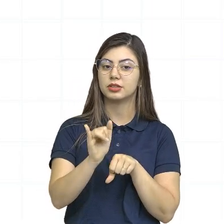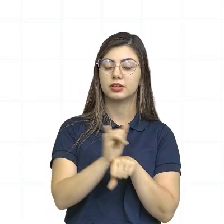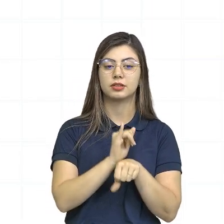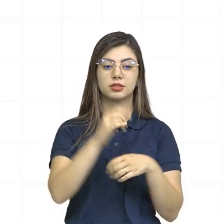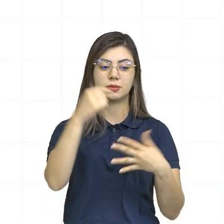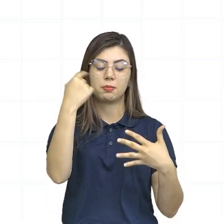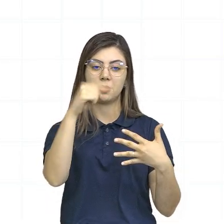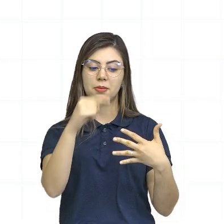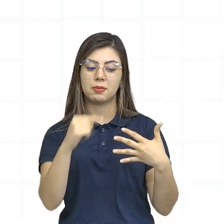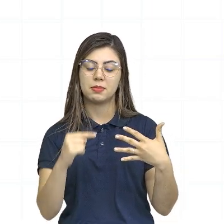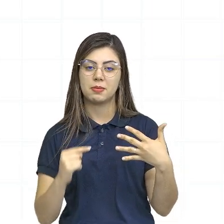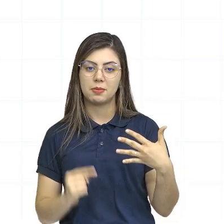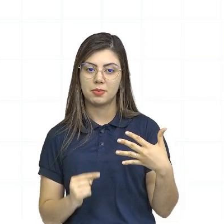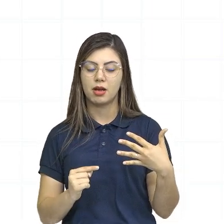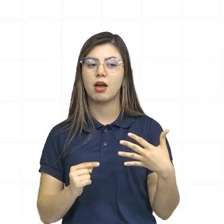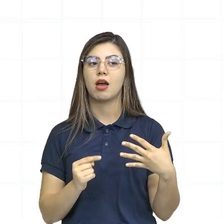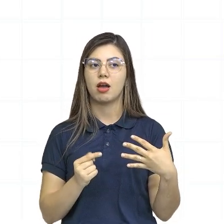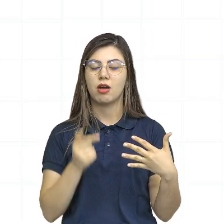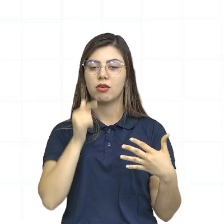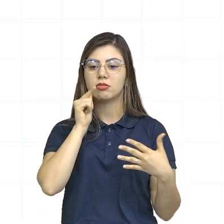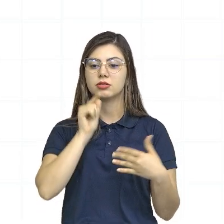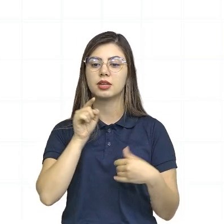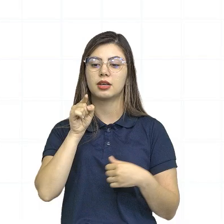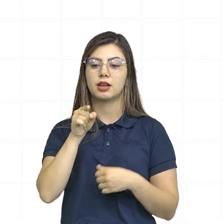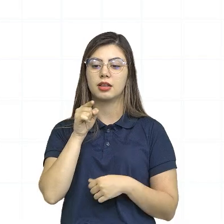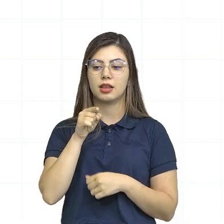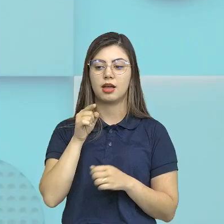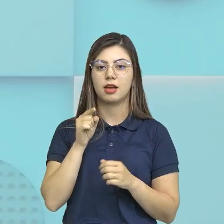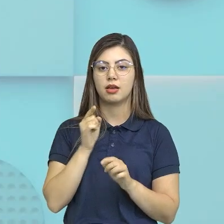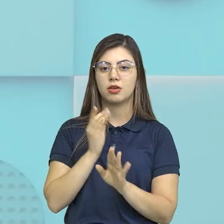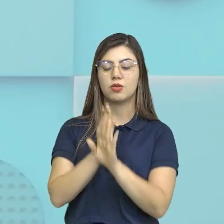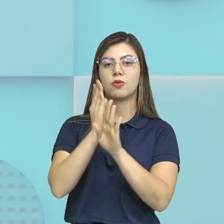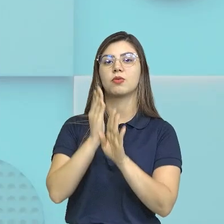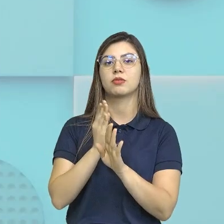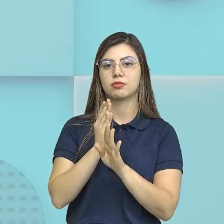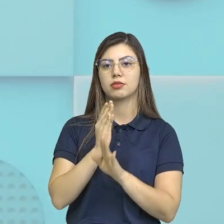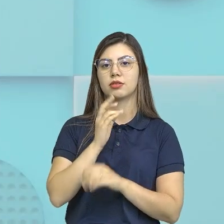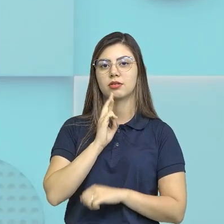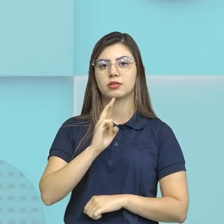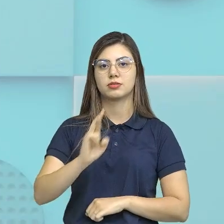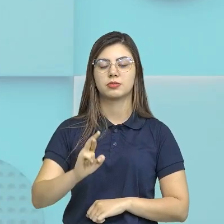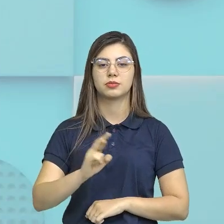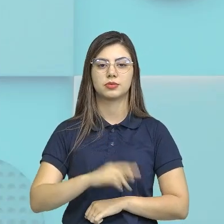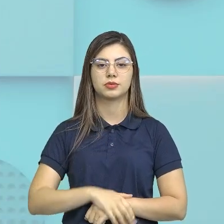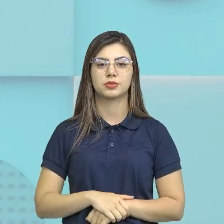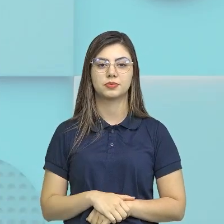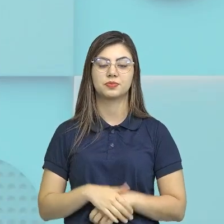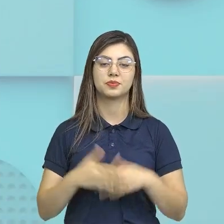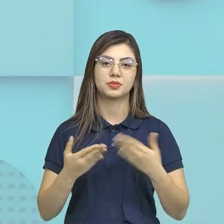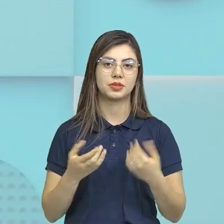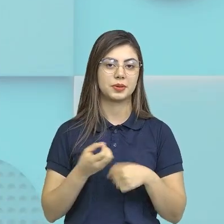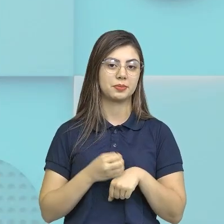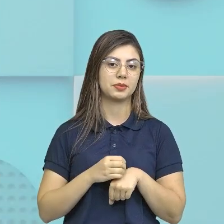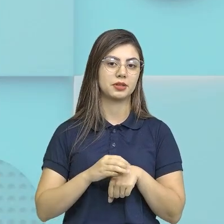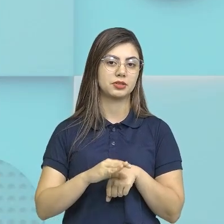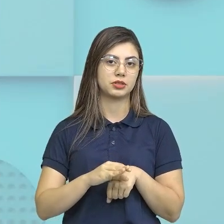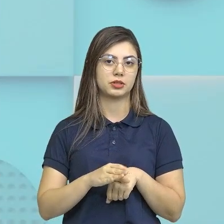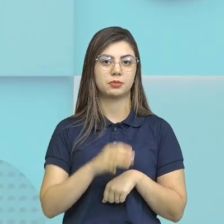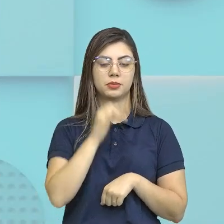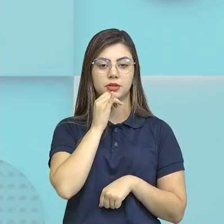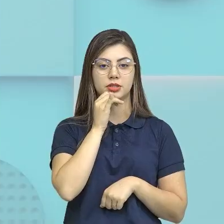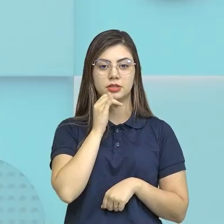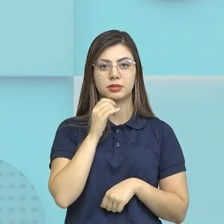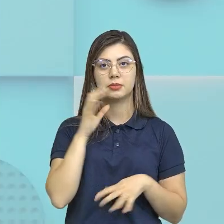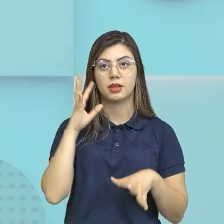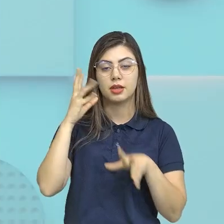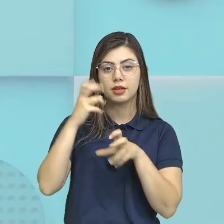utilizar para buscar uma ideia bem específica no meu texto, tá certo? Então, a dica que a gente dá, quando for fazer uma questão de